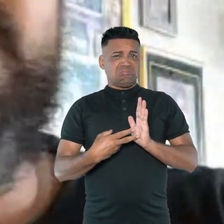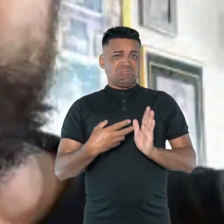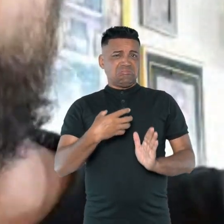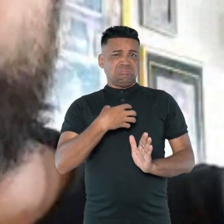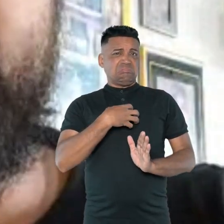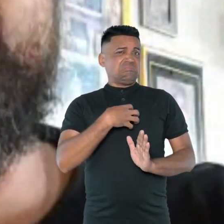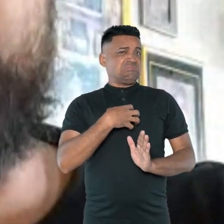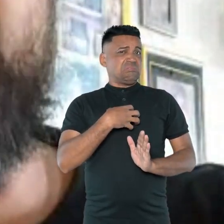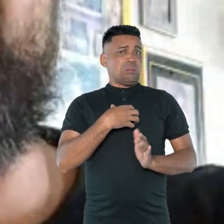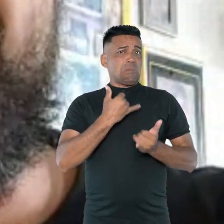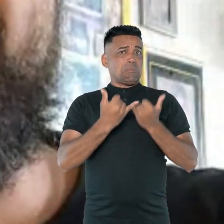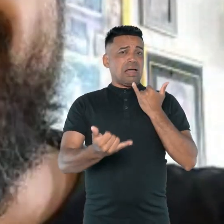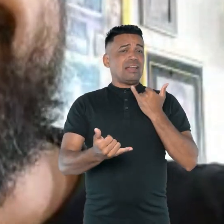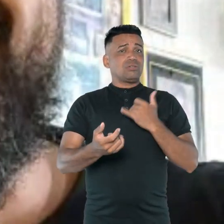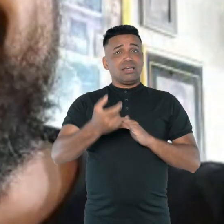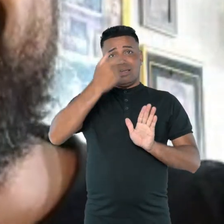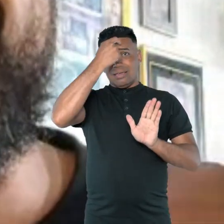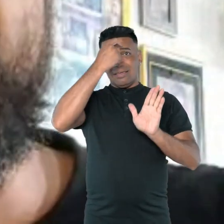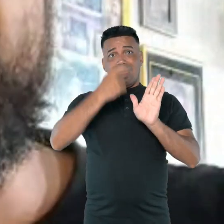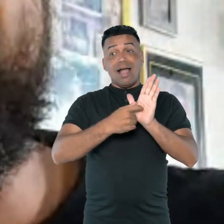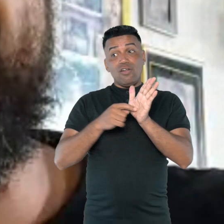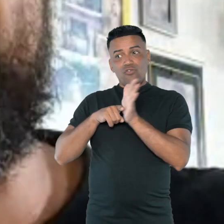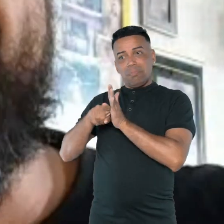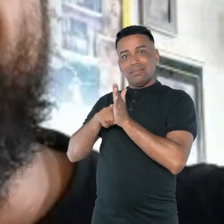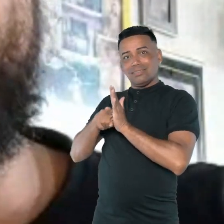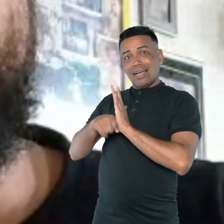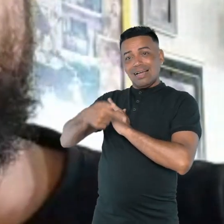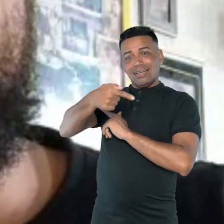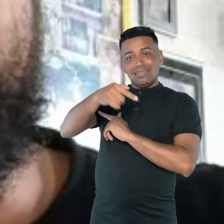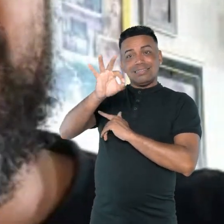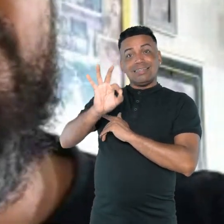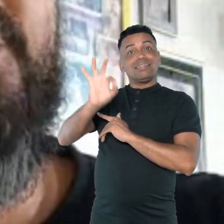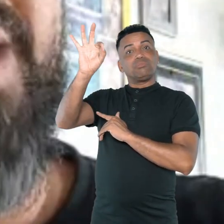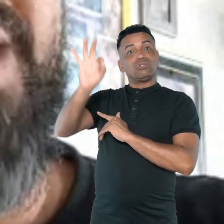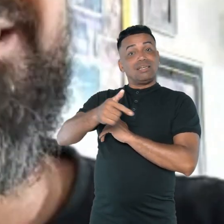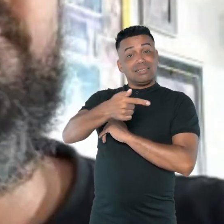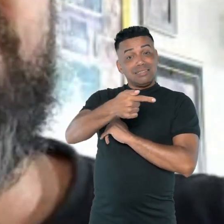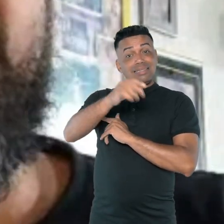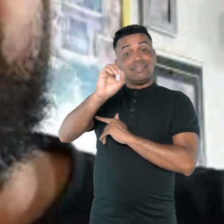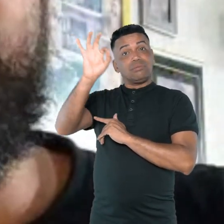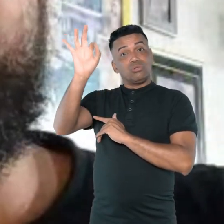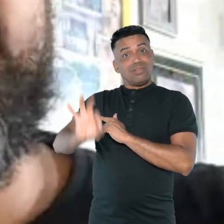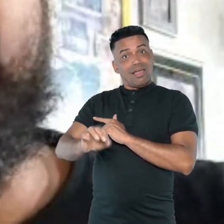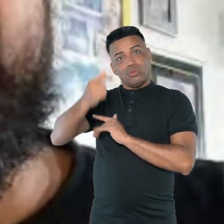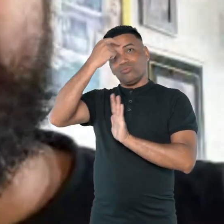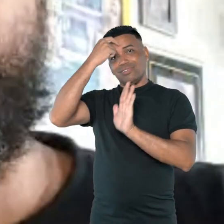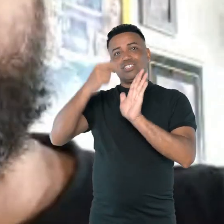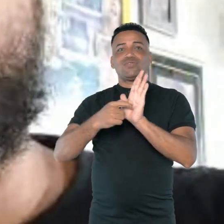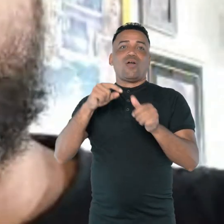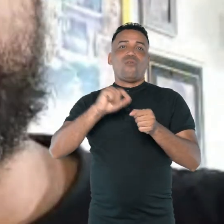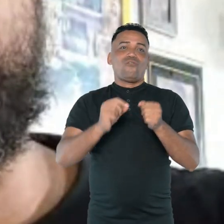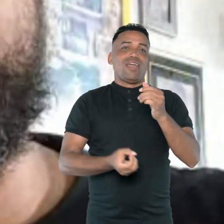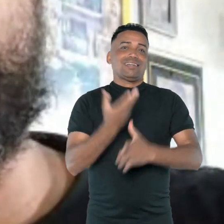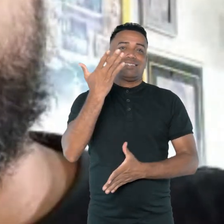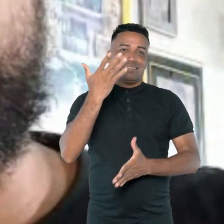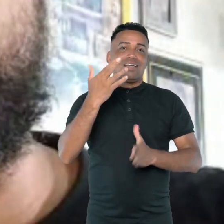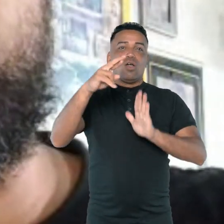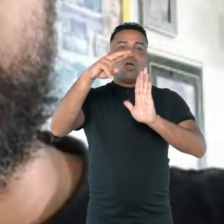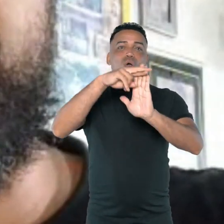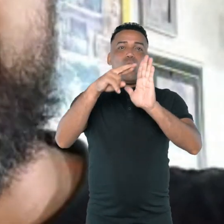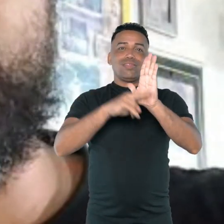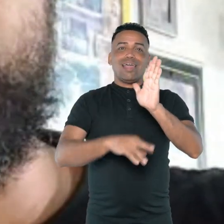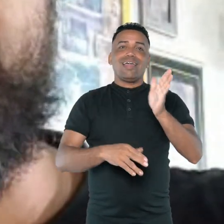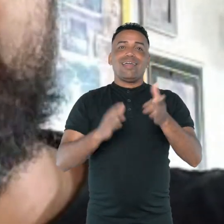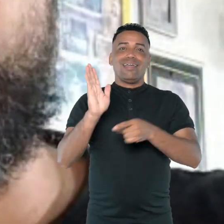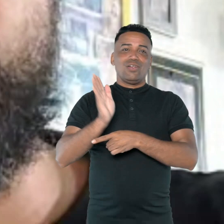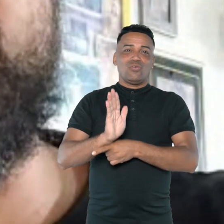escreveu. E aí eu fui ler a respeito e realmente, 70% do roteiro tinha sido feito por uma máquina. E aí eu fico imaginando,